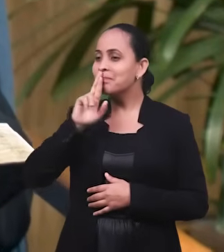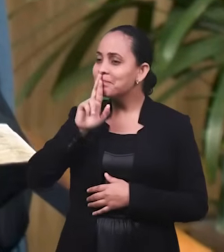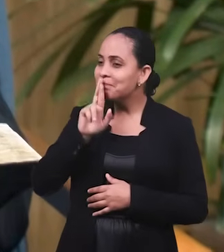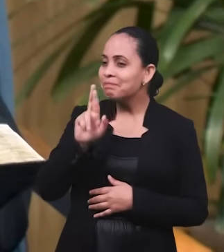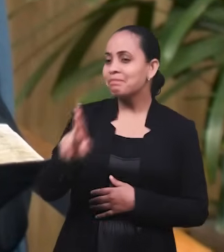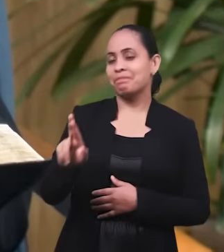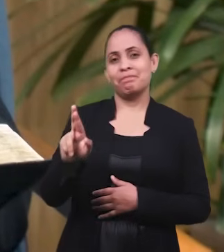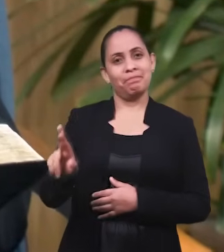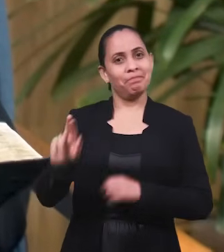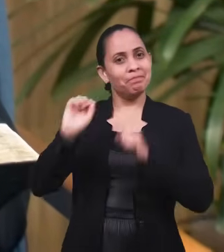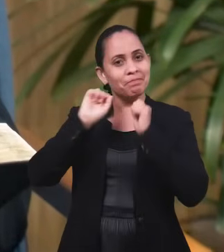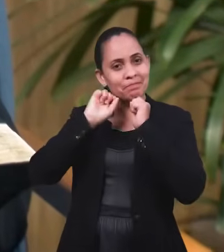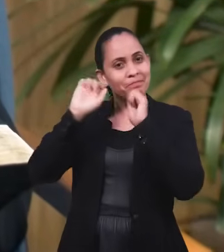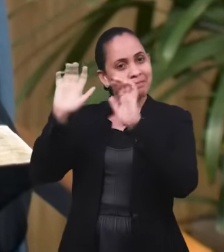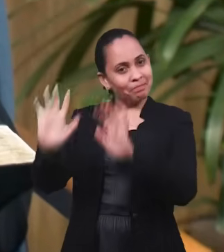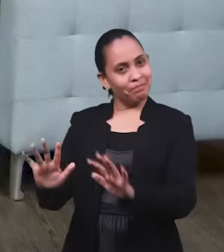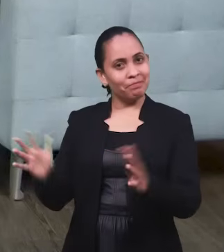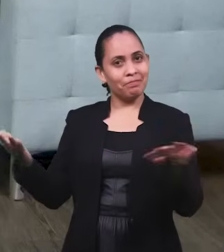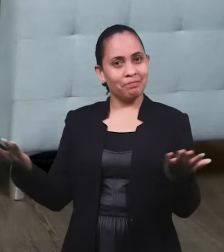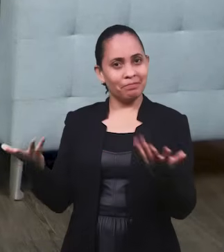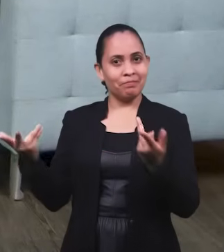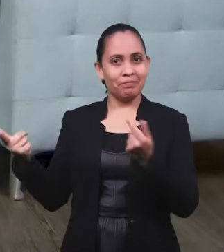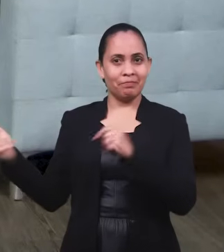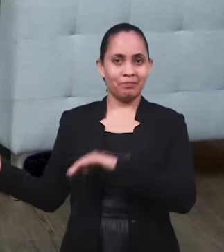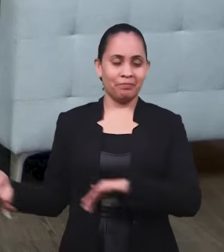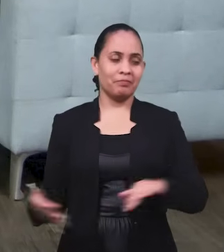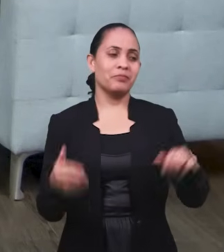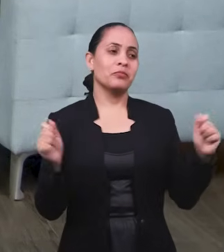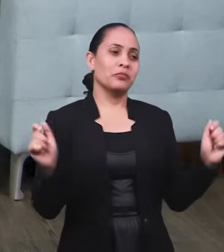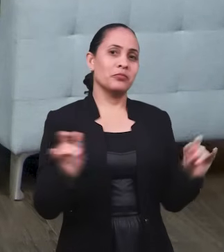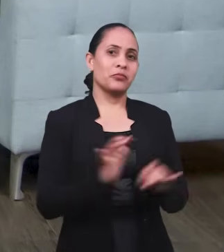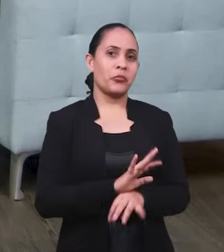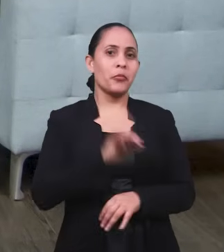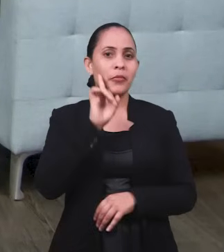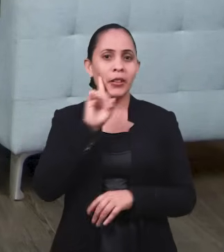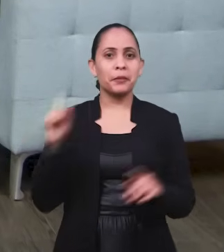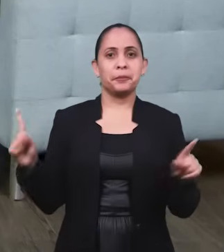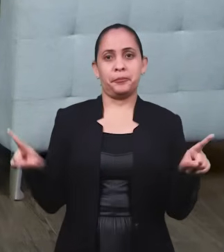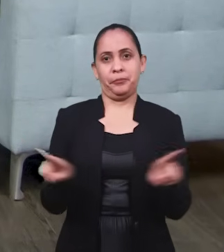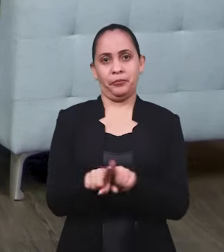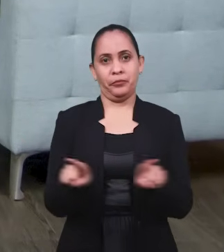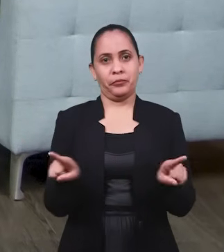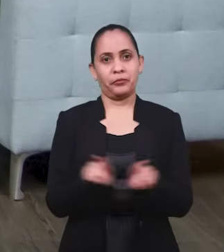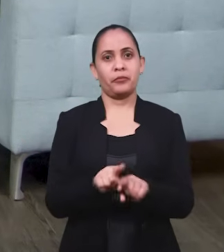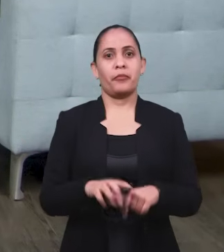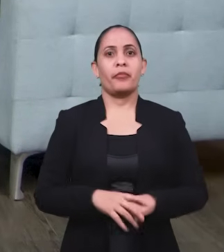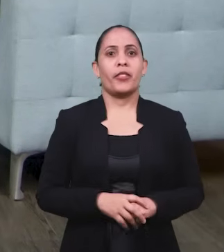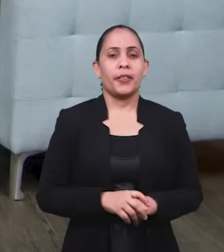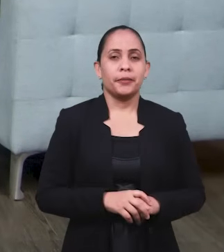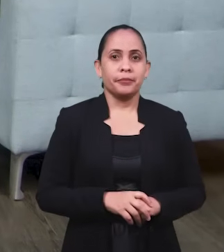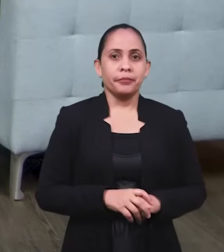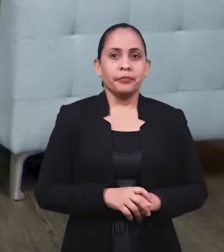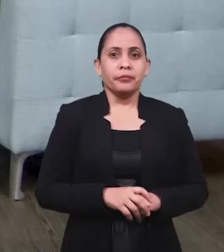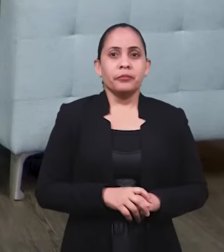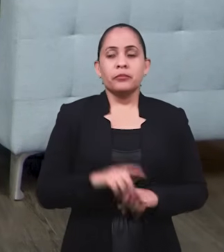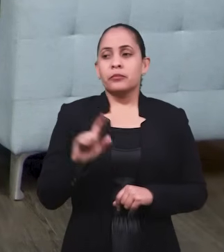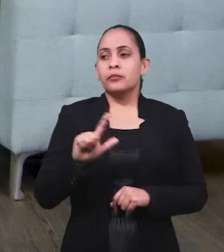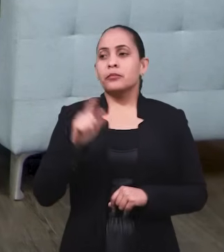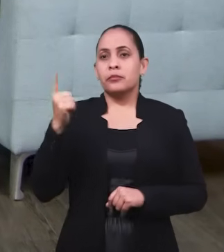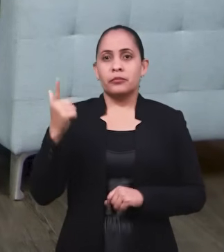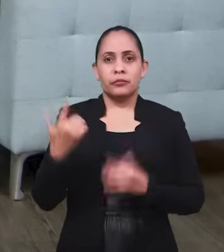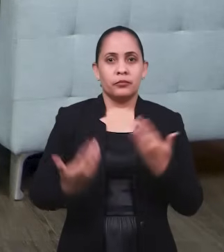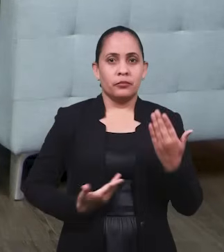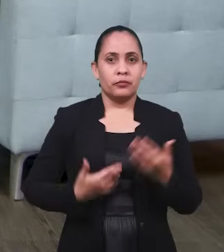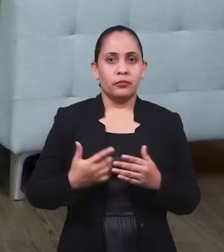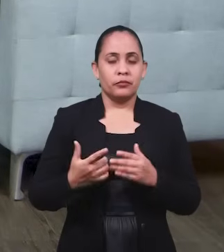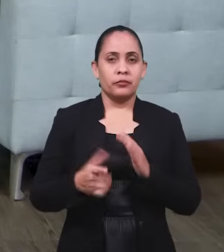resposta recebida de oração. Glória a Deus. Nós temos aqui também a participação de outra irmã. Antes